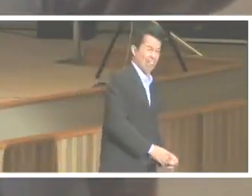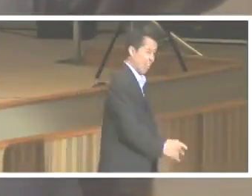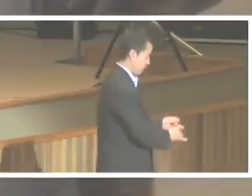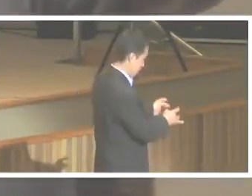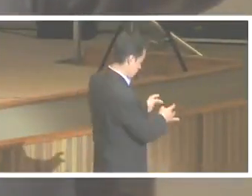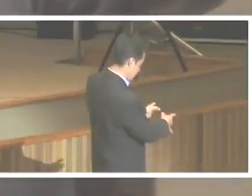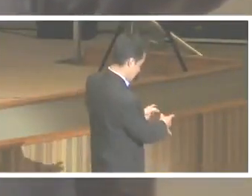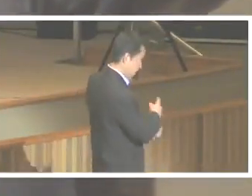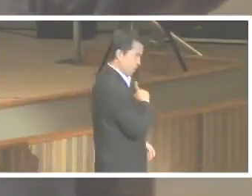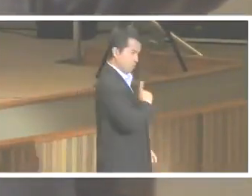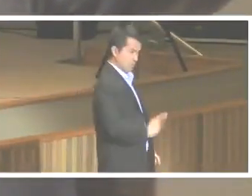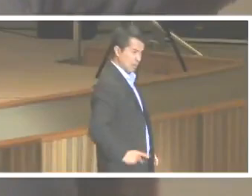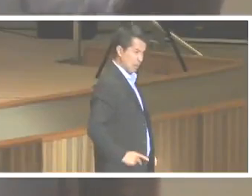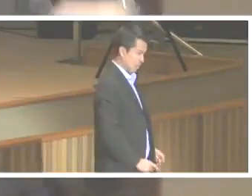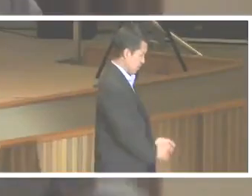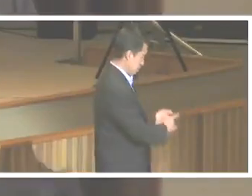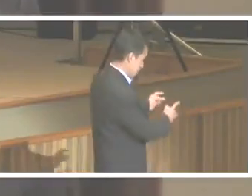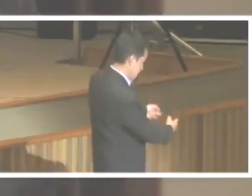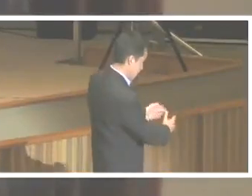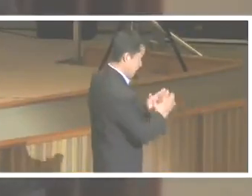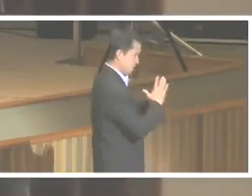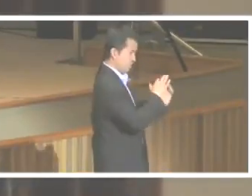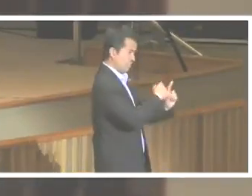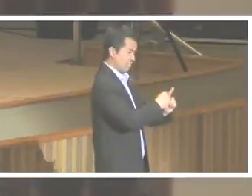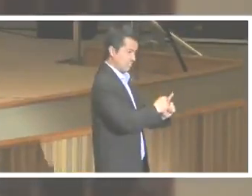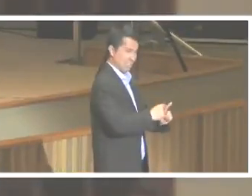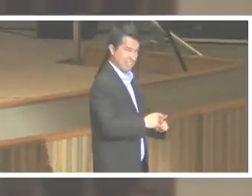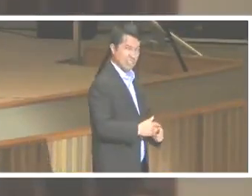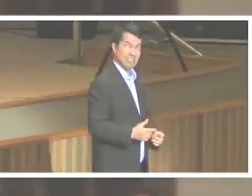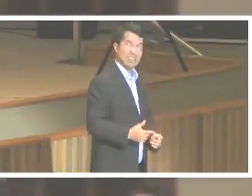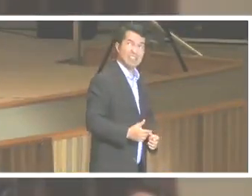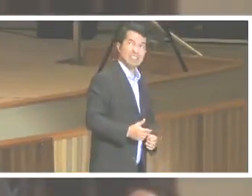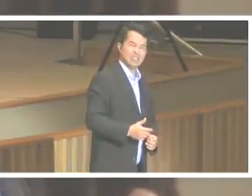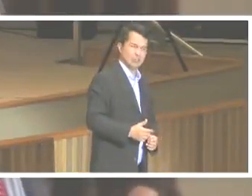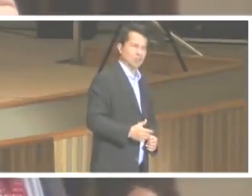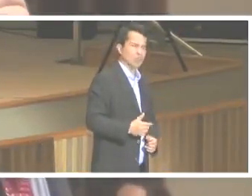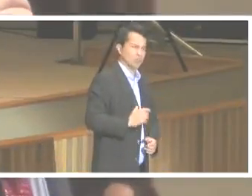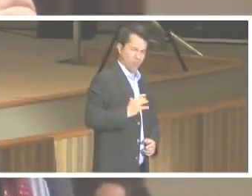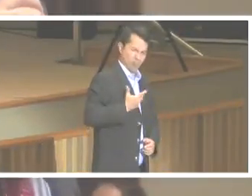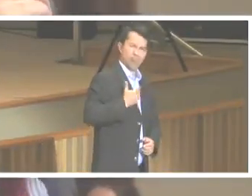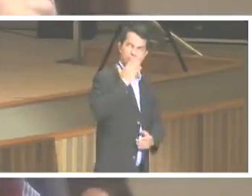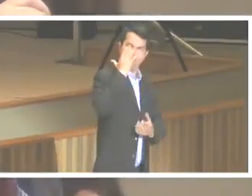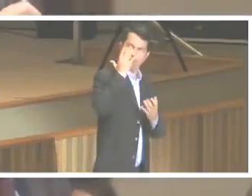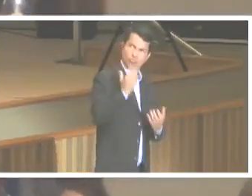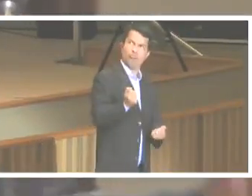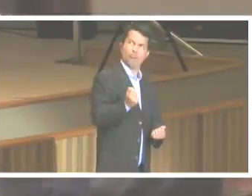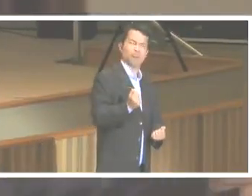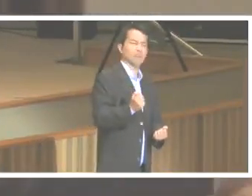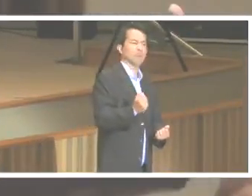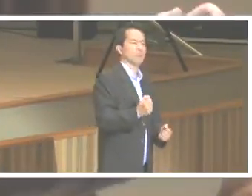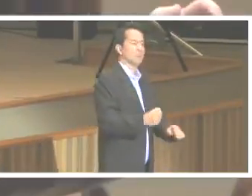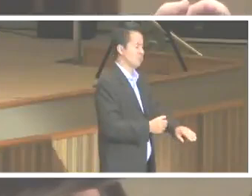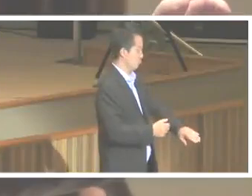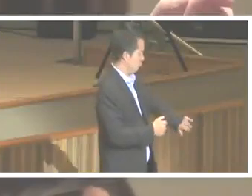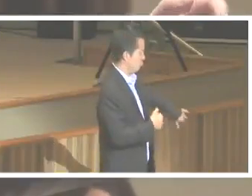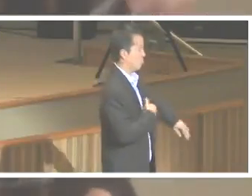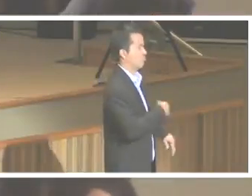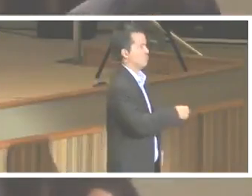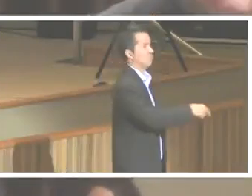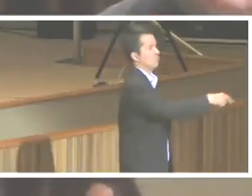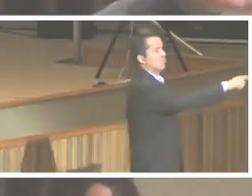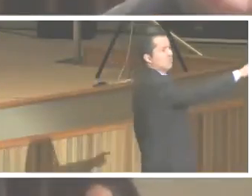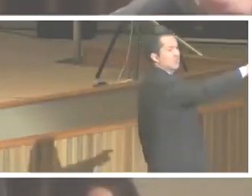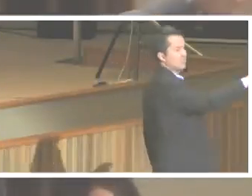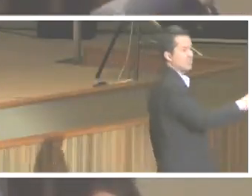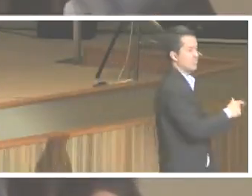dessa missão e vem pra cá e outra vez esse